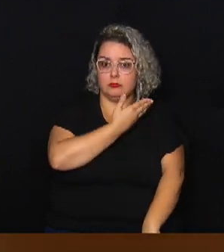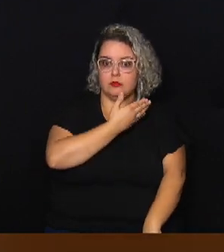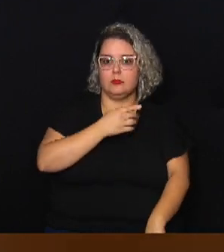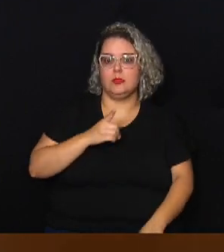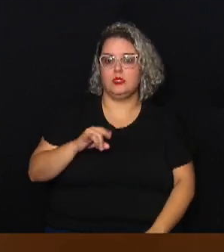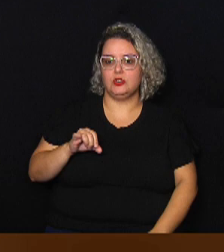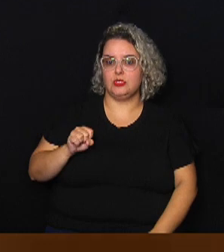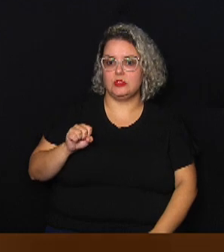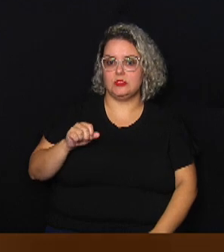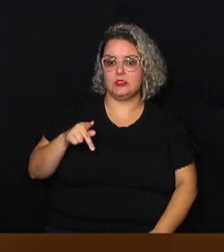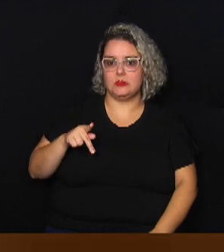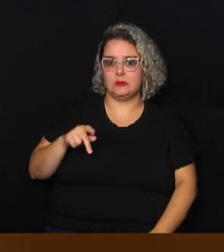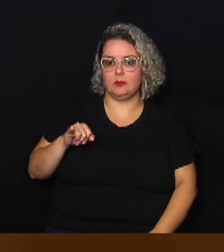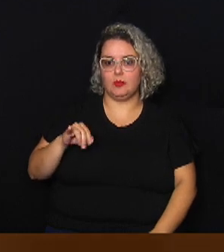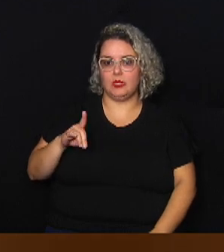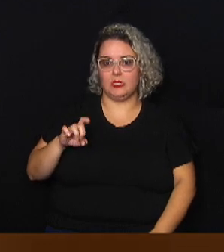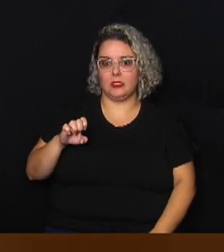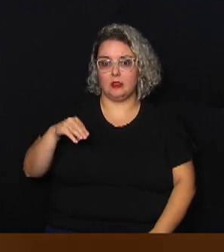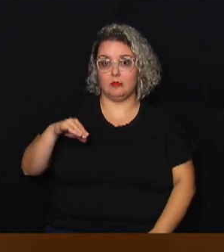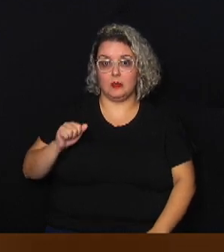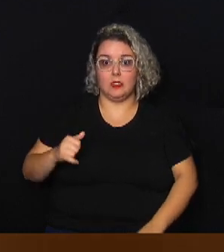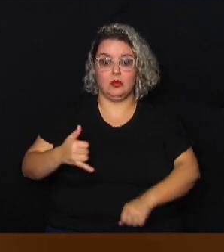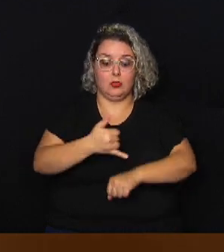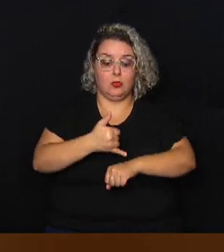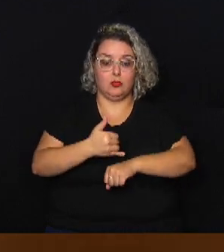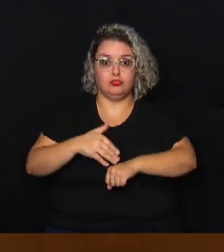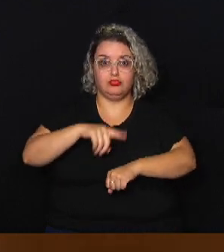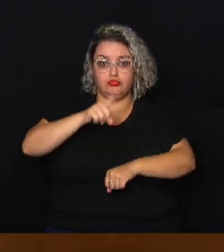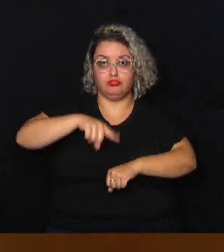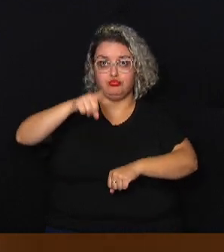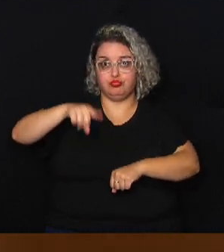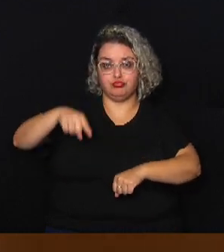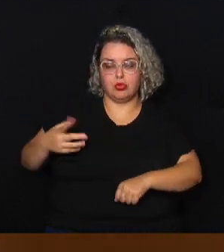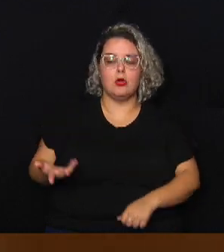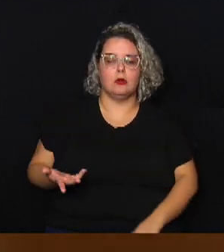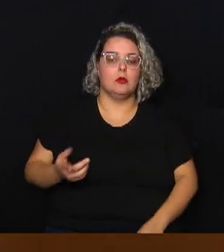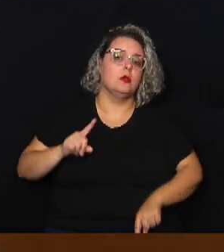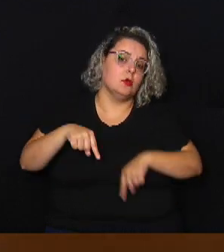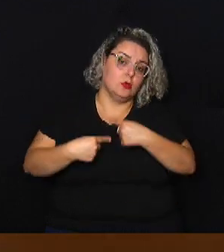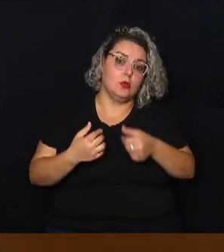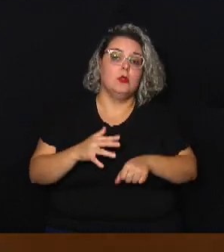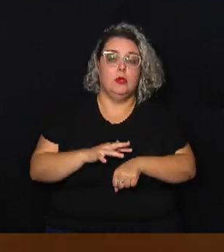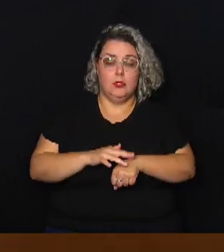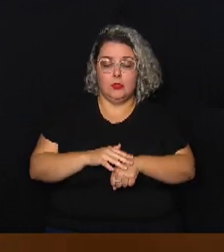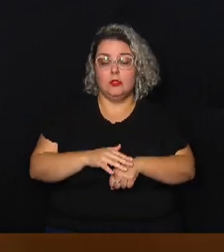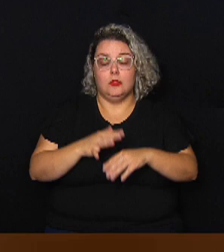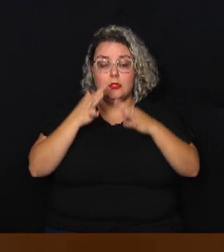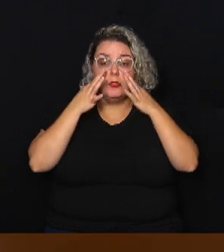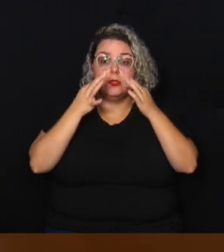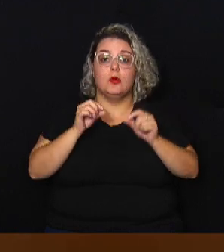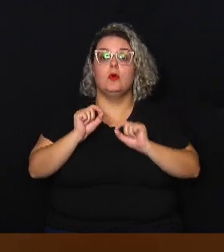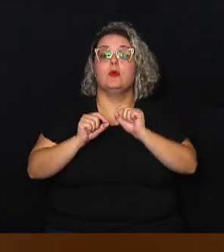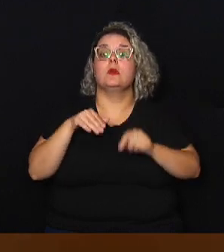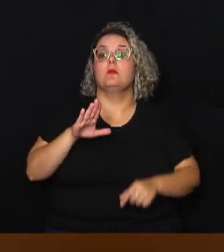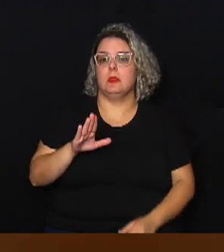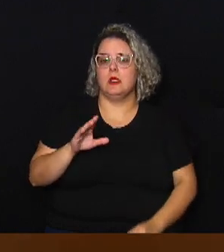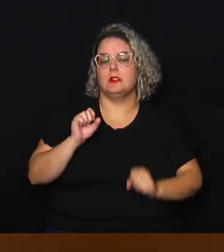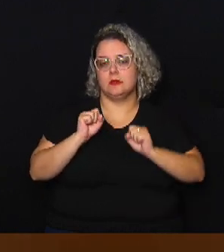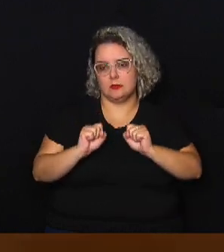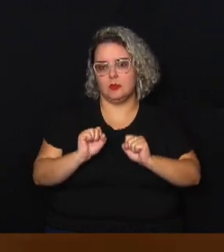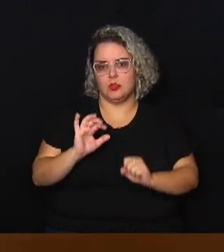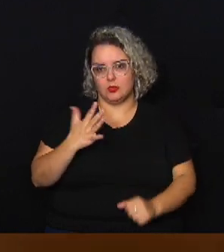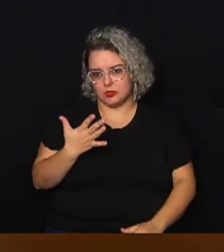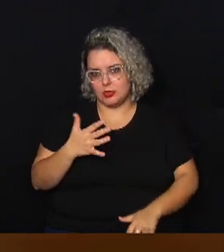que é o colesterol elevado, e outras doenças. Então, a gente tem que ficar muito atento ao que mais pode aparecer nesse